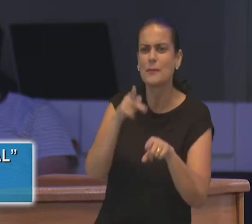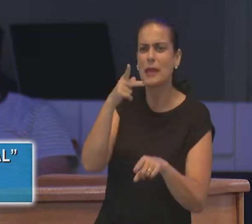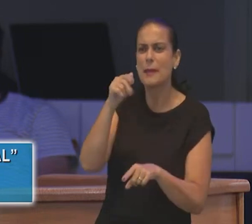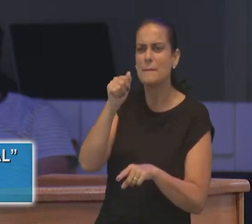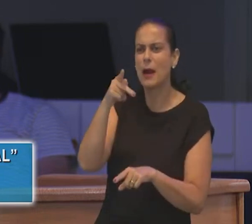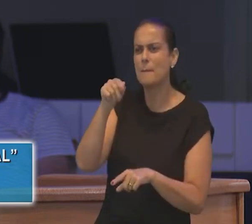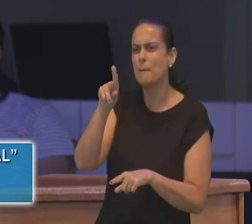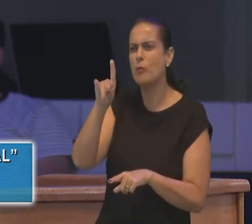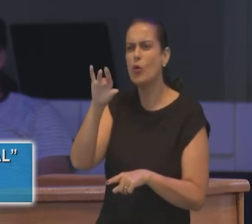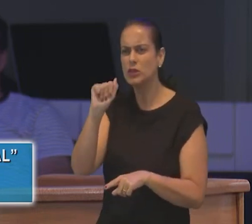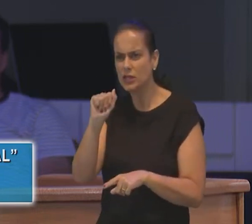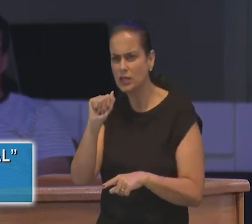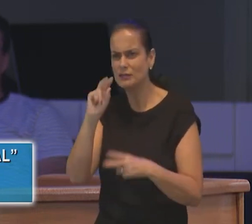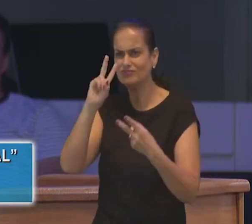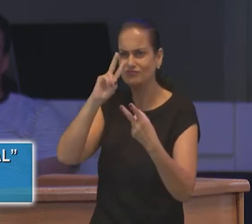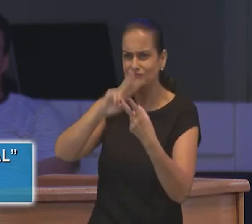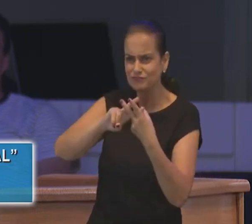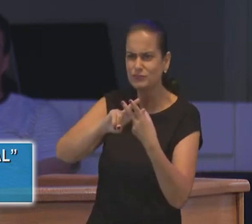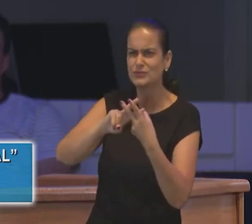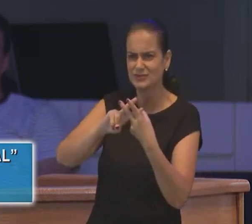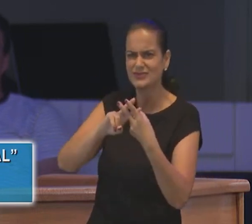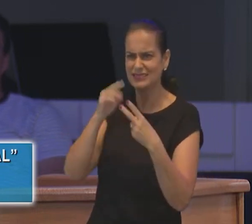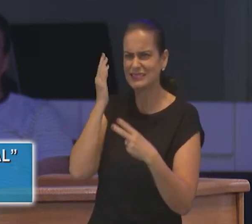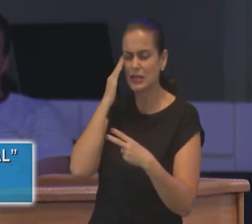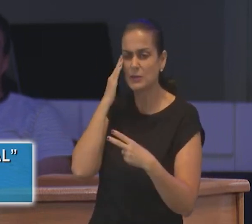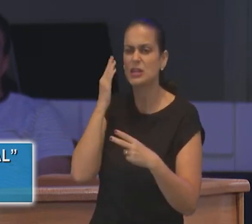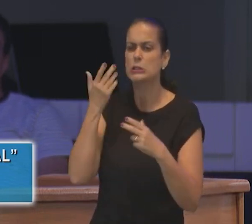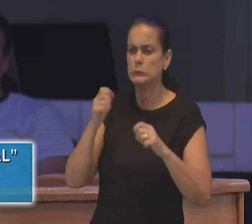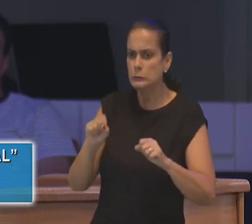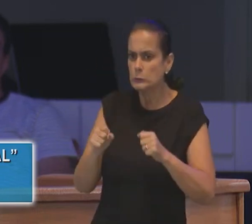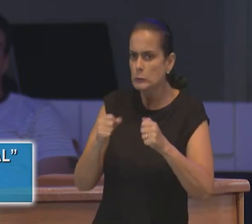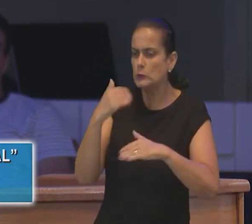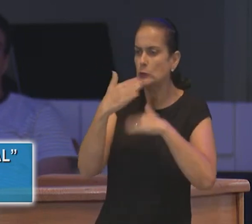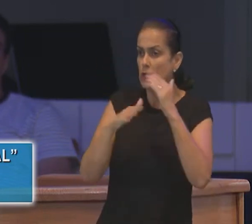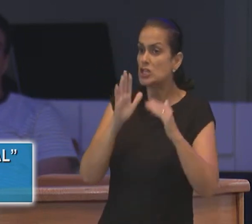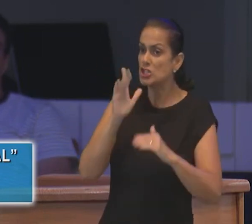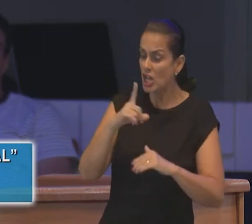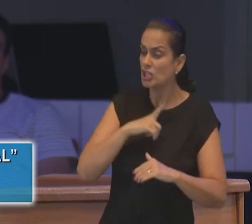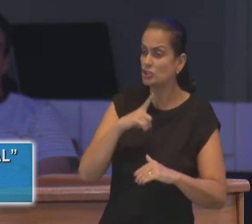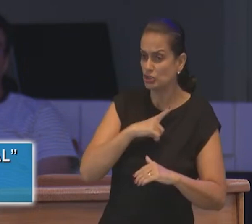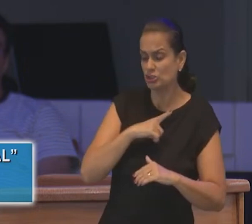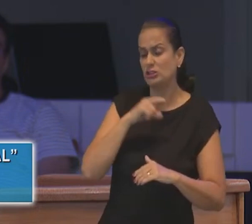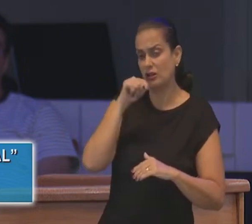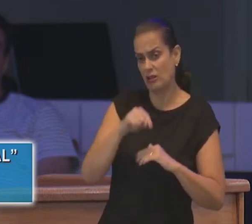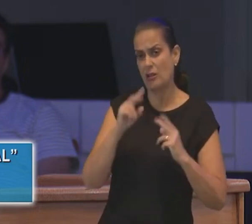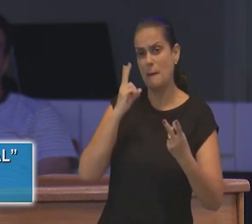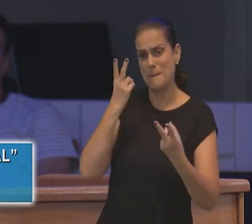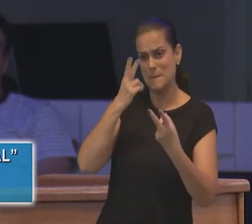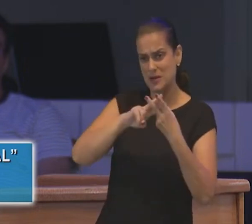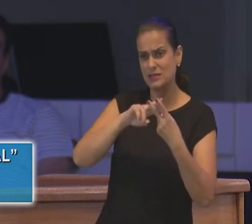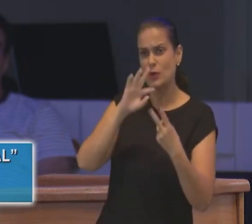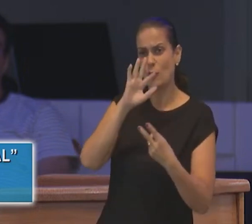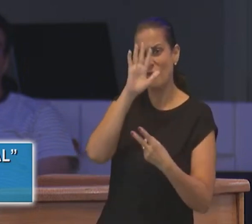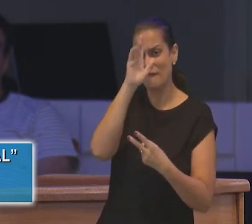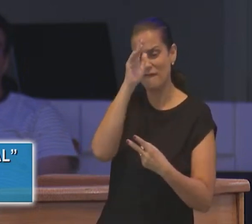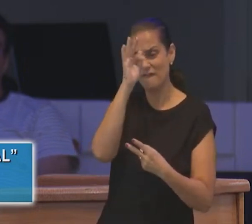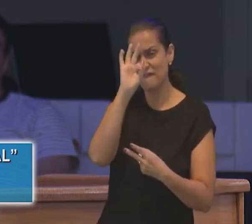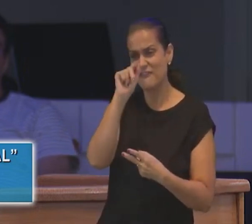e de reforçar o trabalho que já tínhamos aqui no Presídio Federal. Mas